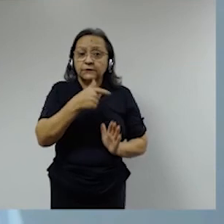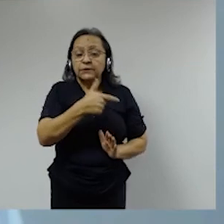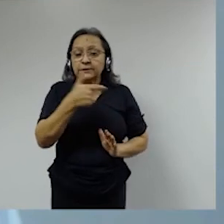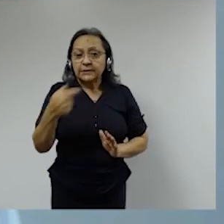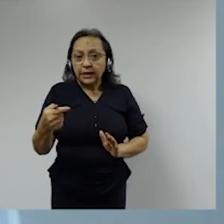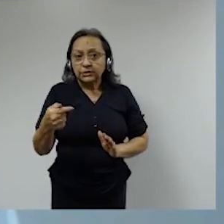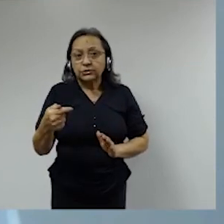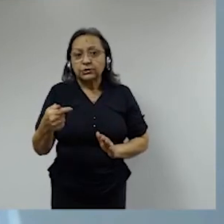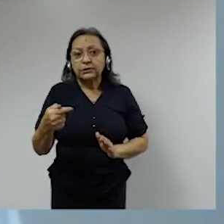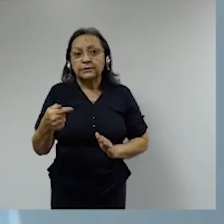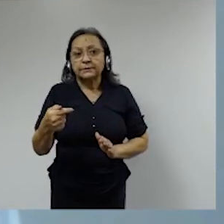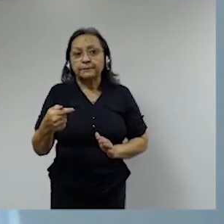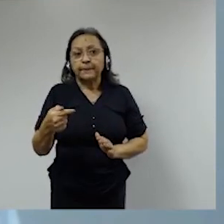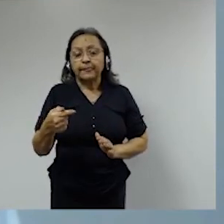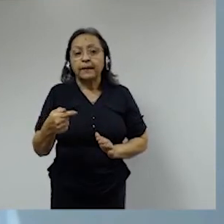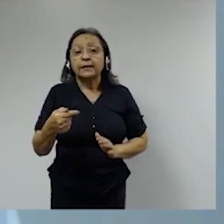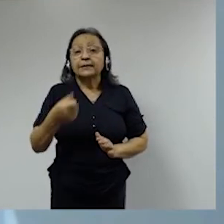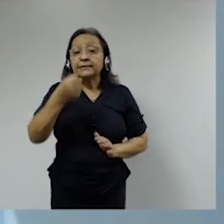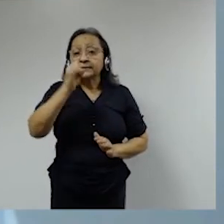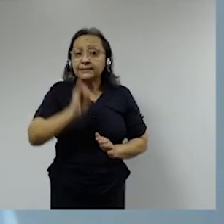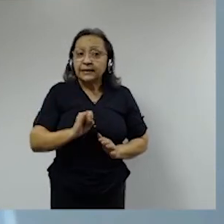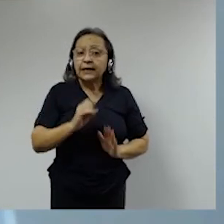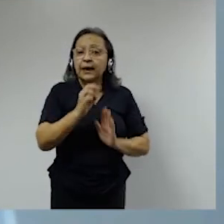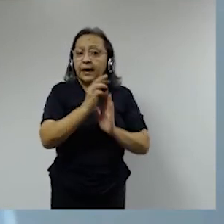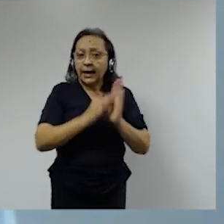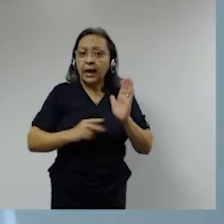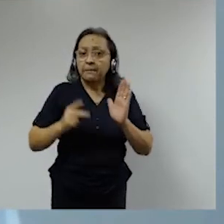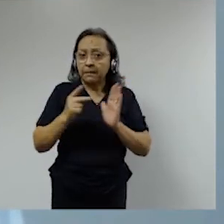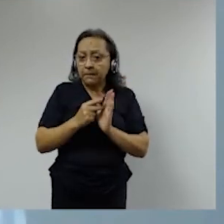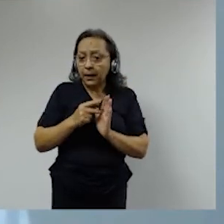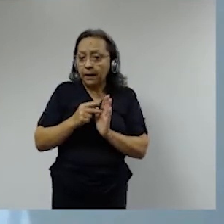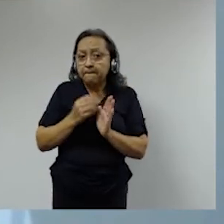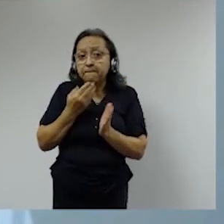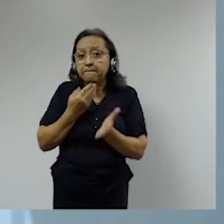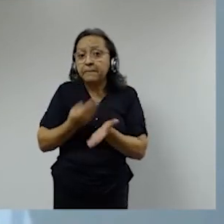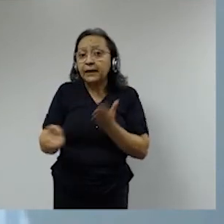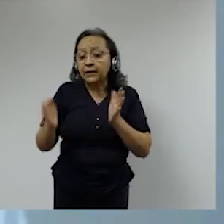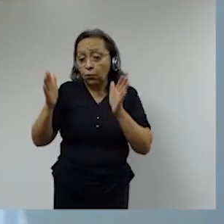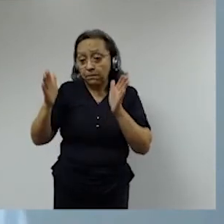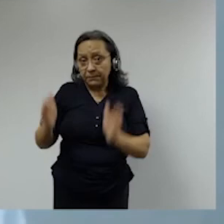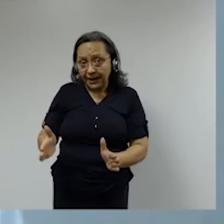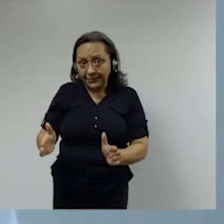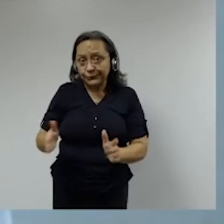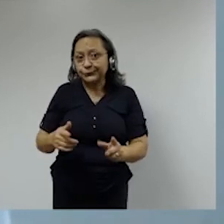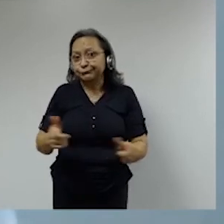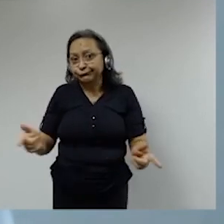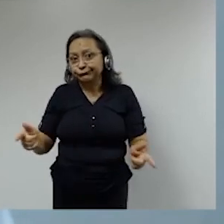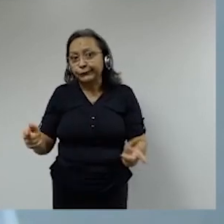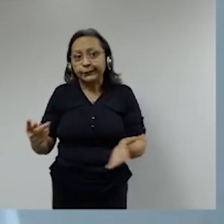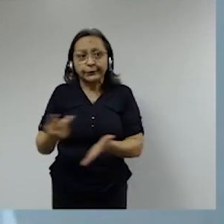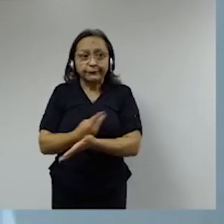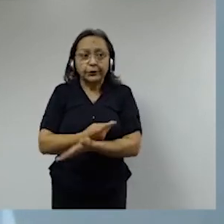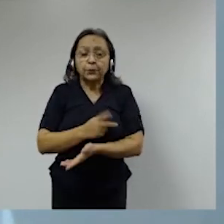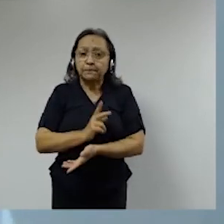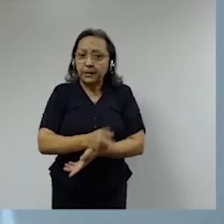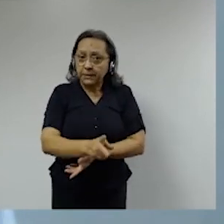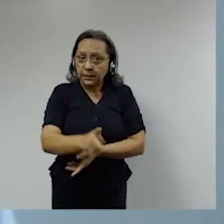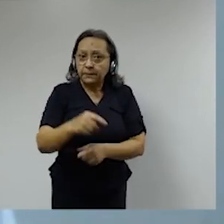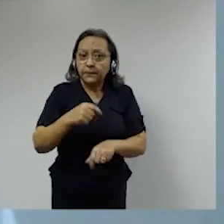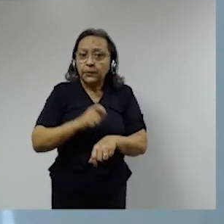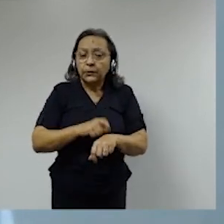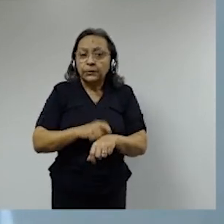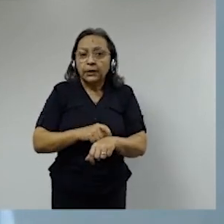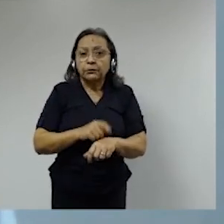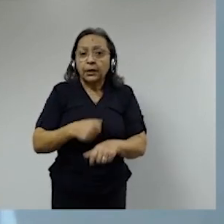927, mesmo que a medida provisória tenha caducado e os efeitos permaneçam pelo